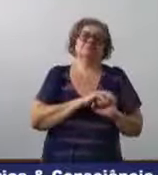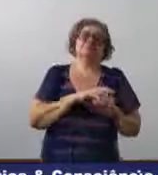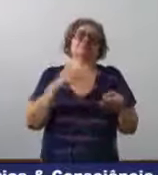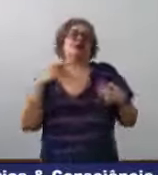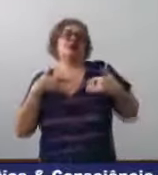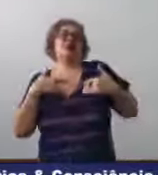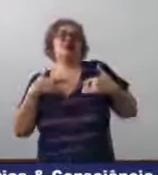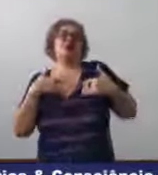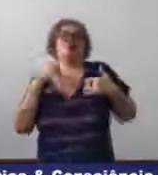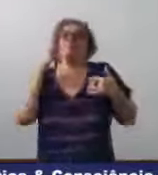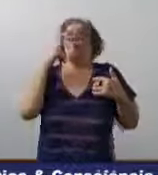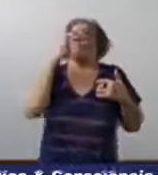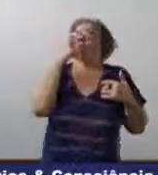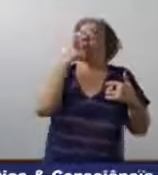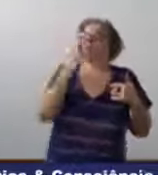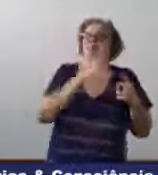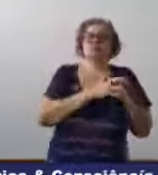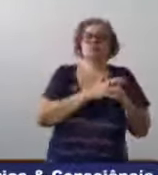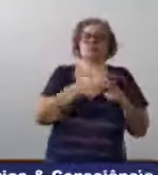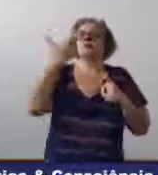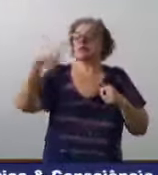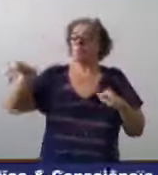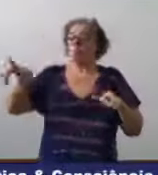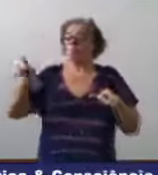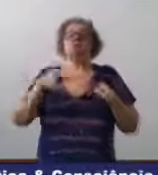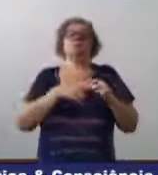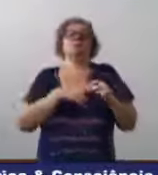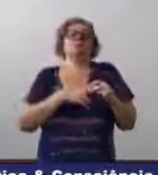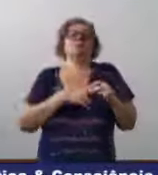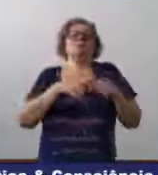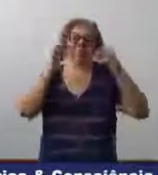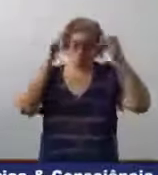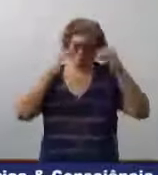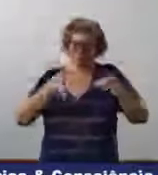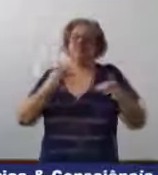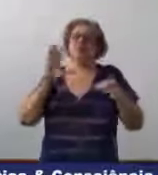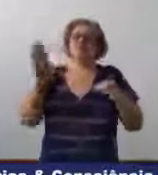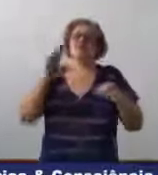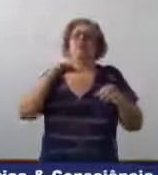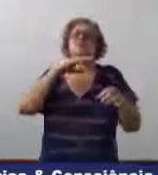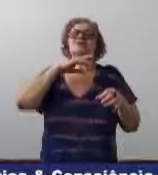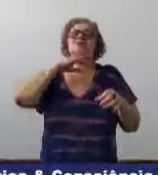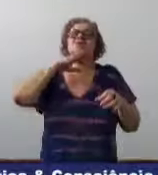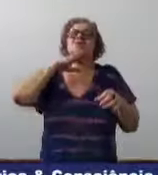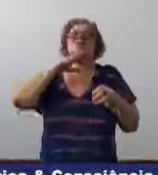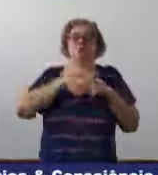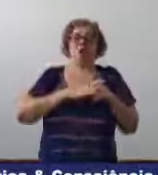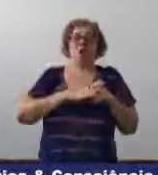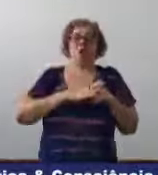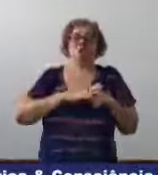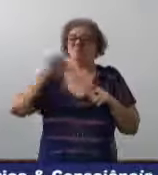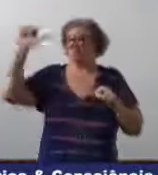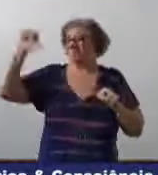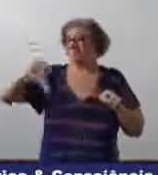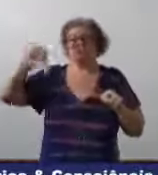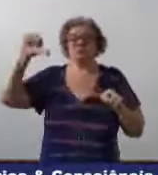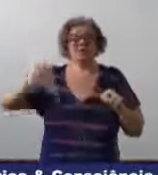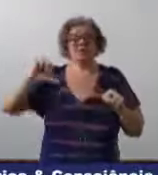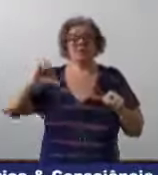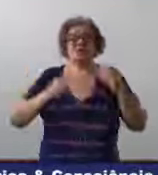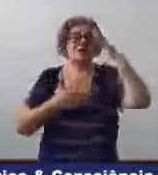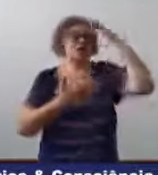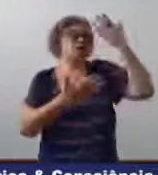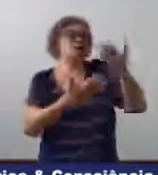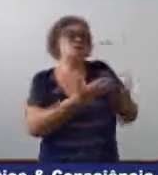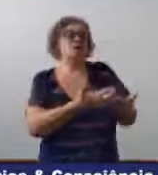efeito da sugestão. Mas existe outro efeito, o negativo, o efeito nocebo.